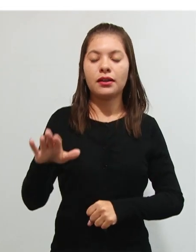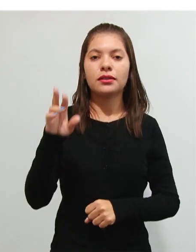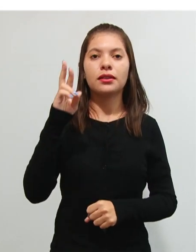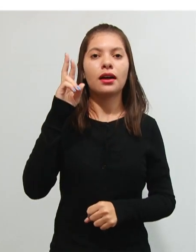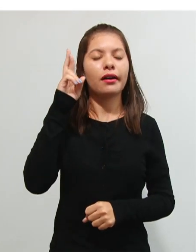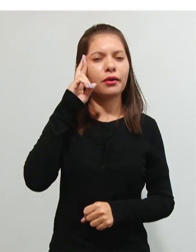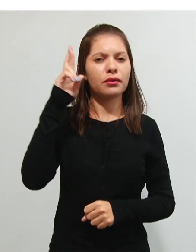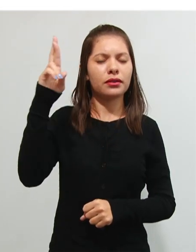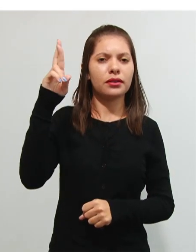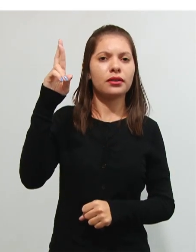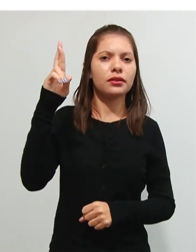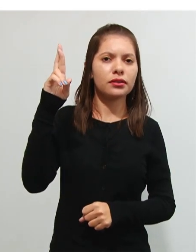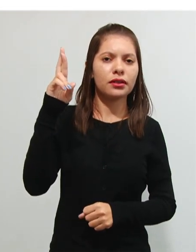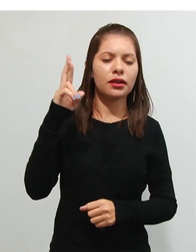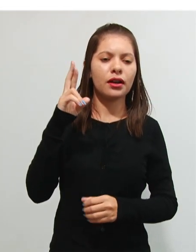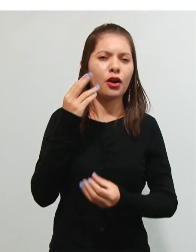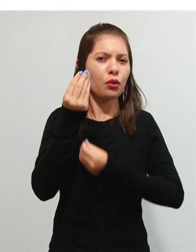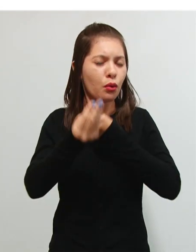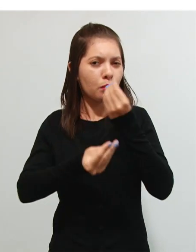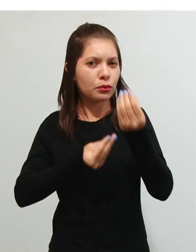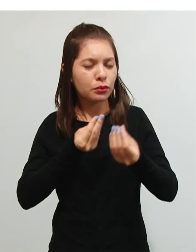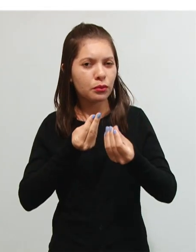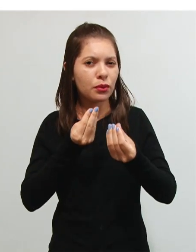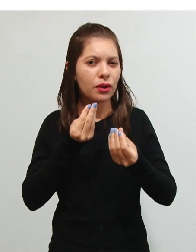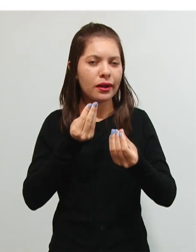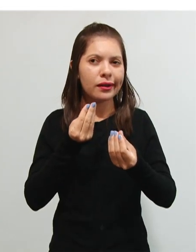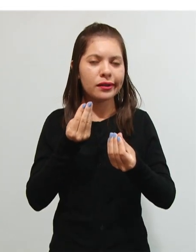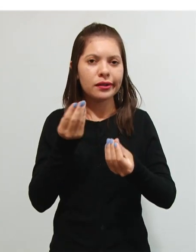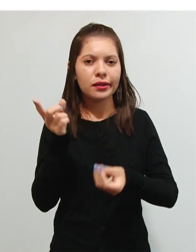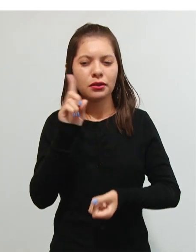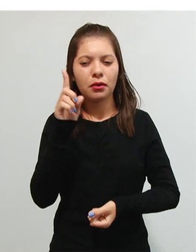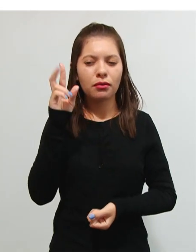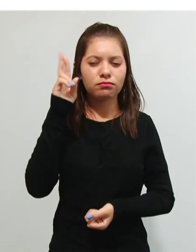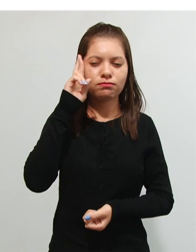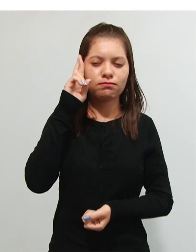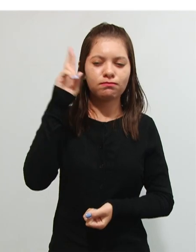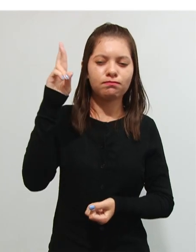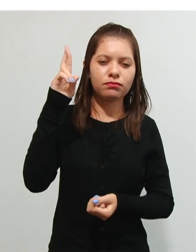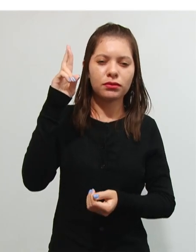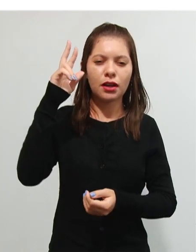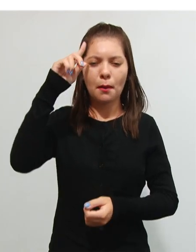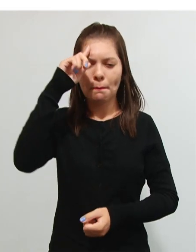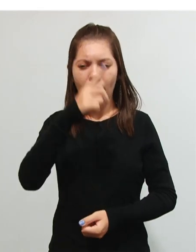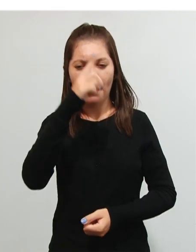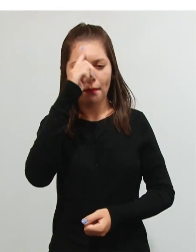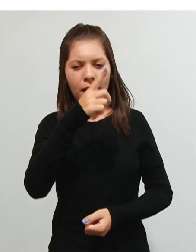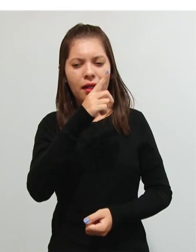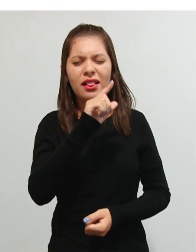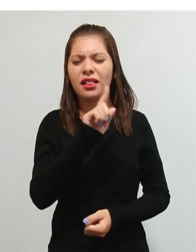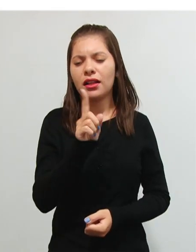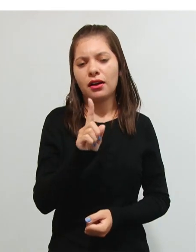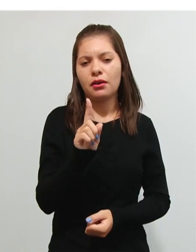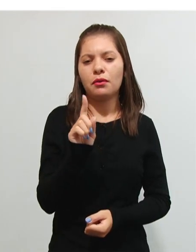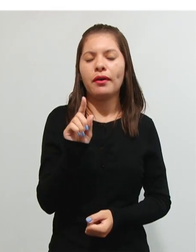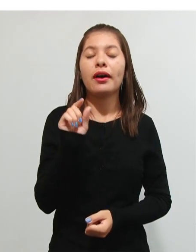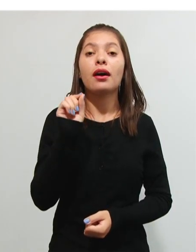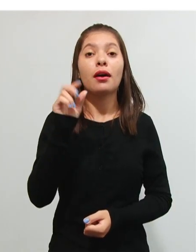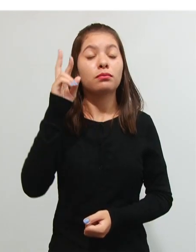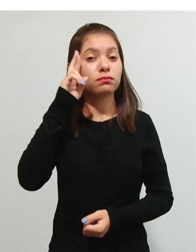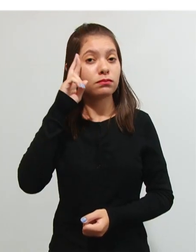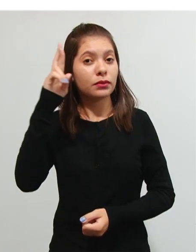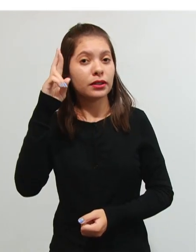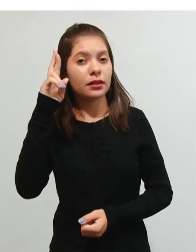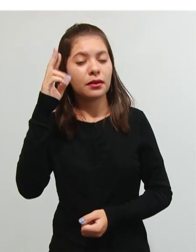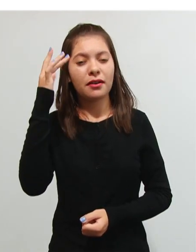do professor, ela não é uma liderança autocrática, ela é uma liderança que facilita